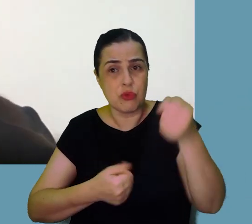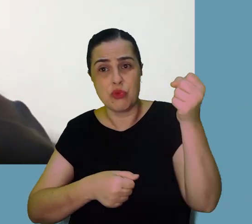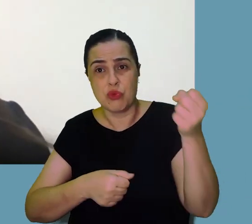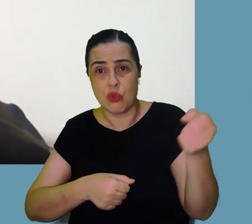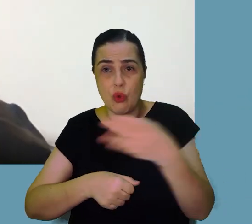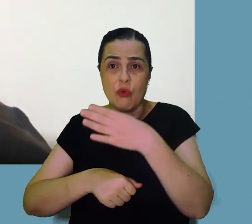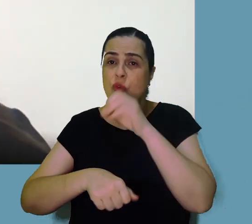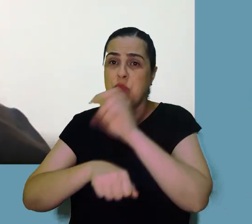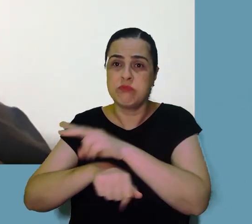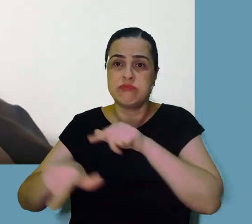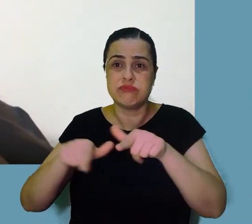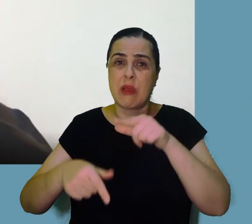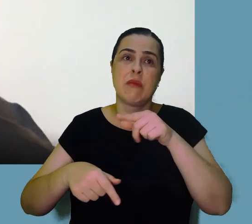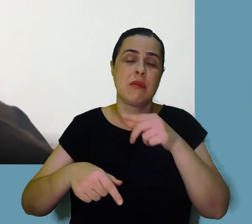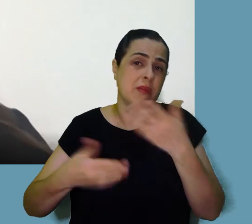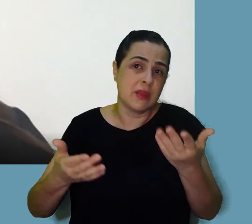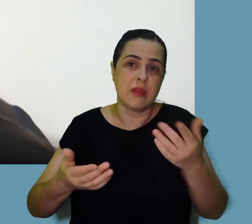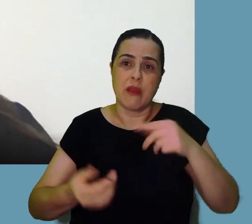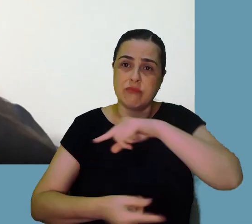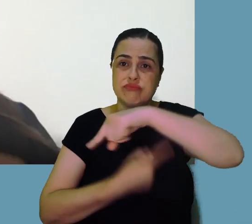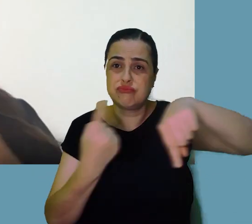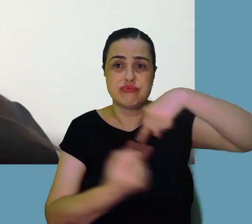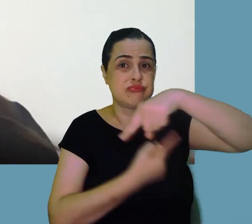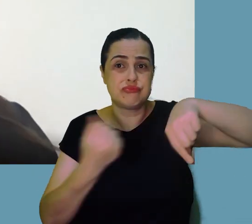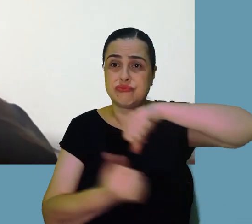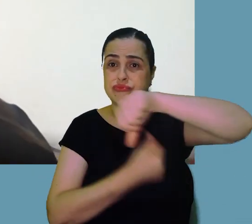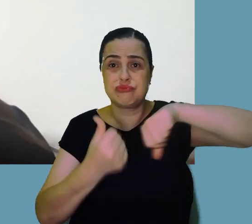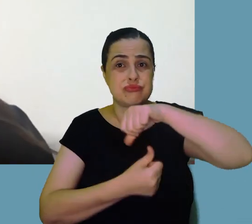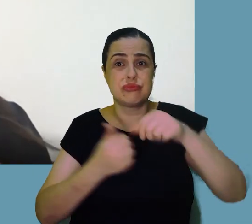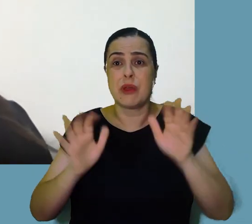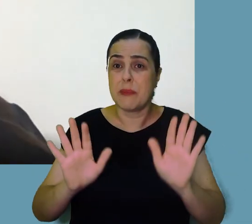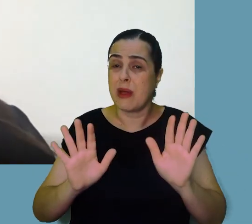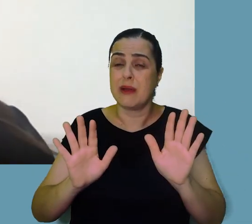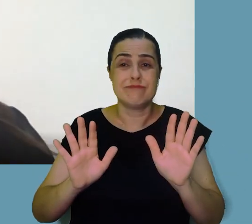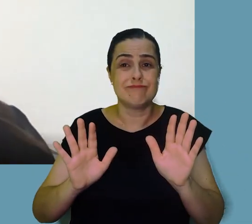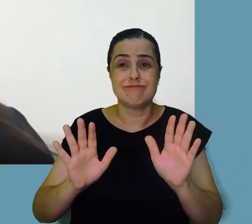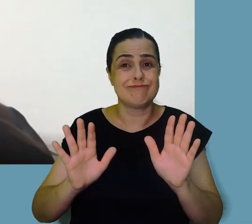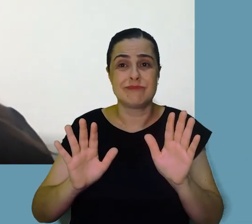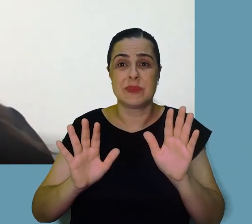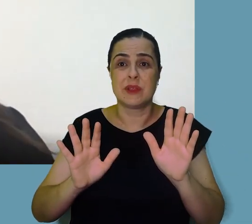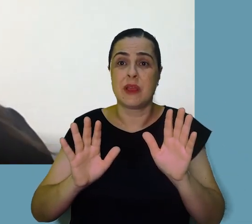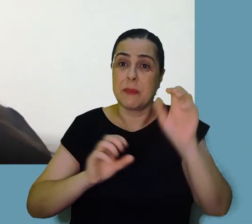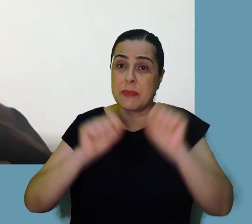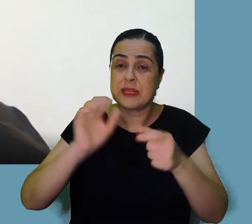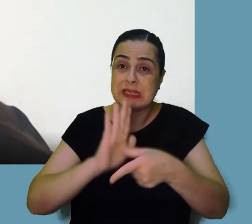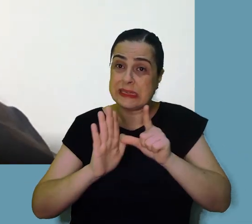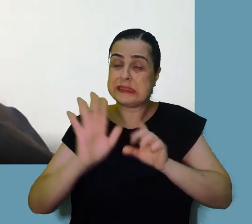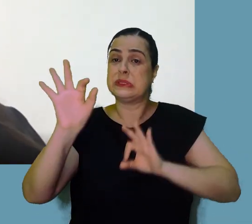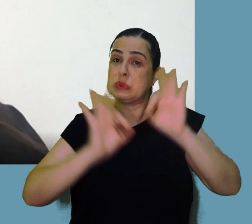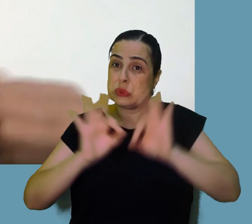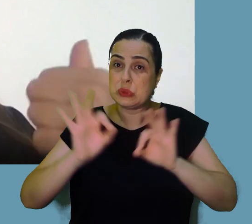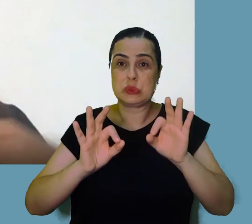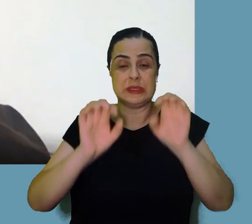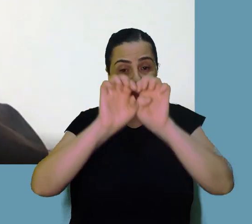ela é fundamental, é um marco fundamental, mas a empresa precisa estar estruturada para receber esse jovem, para entender